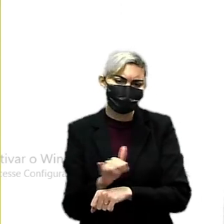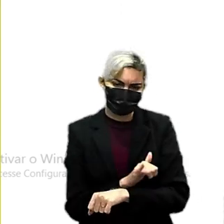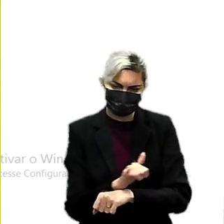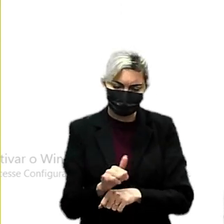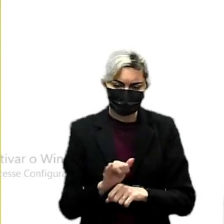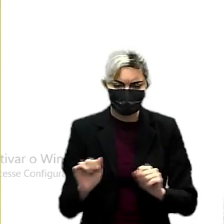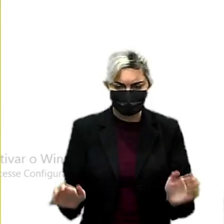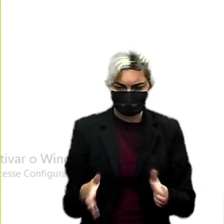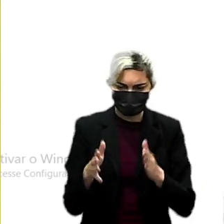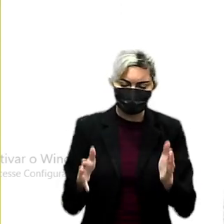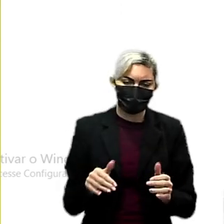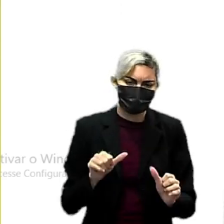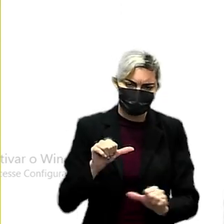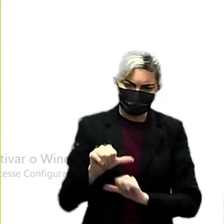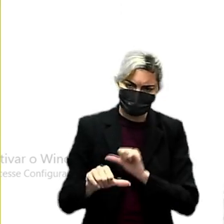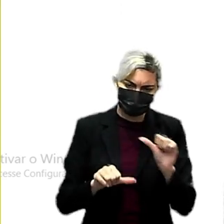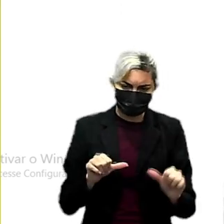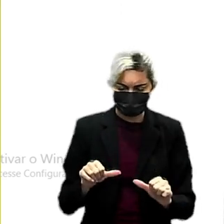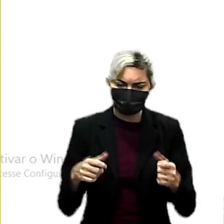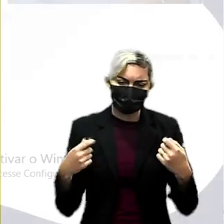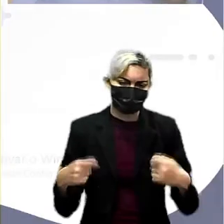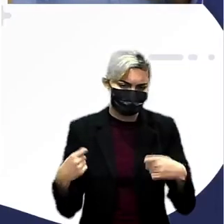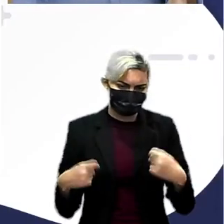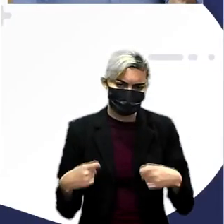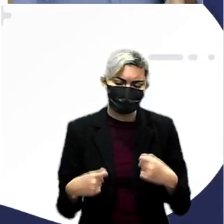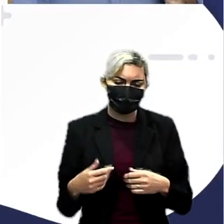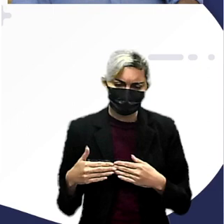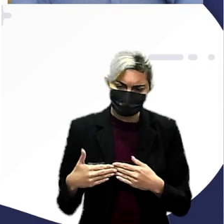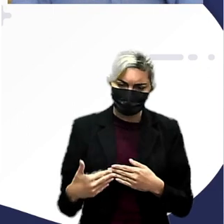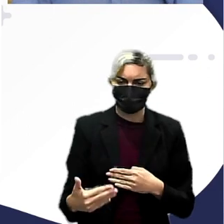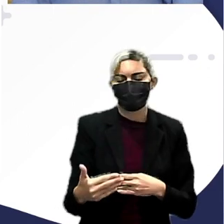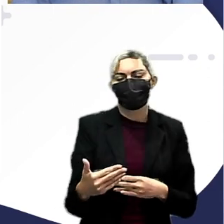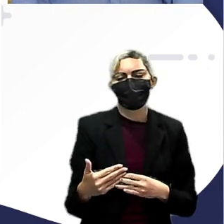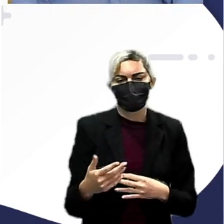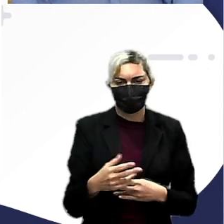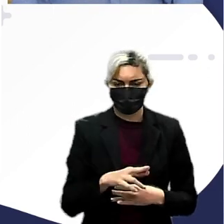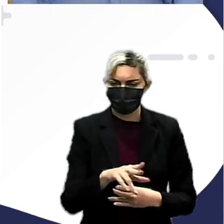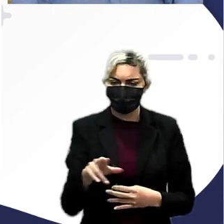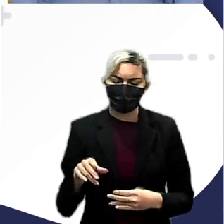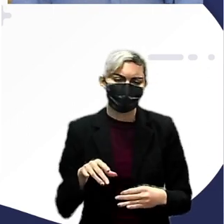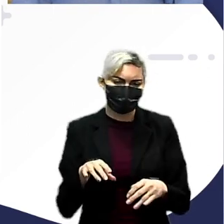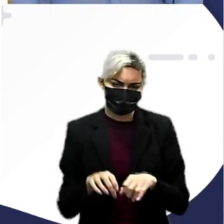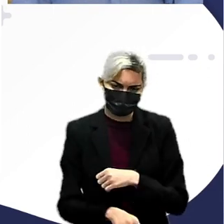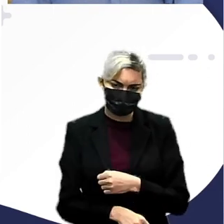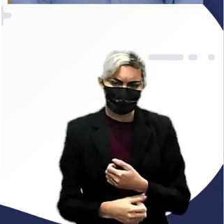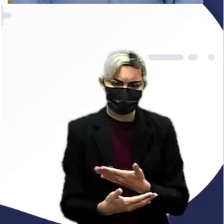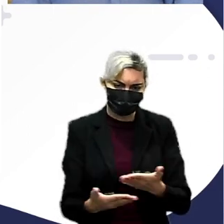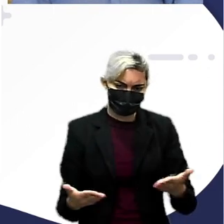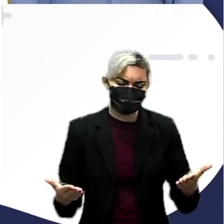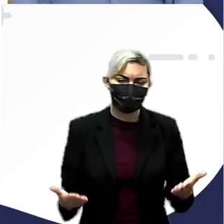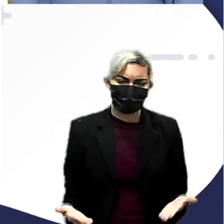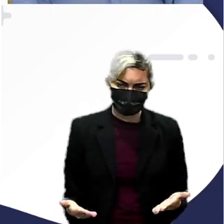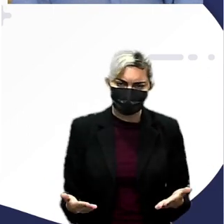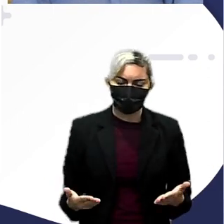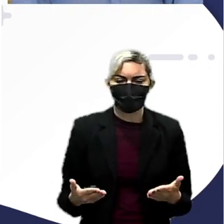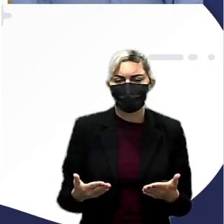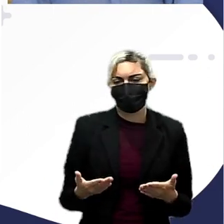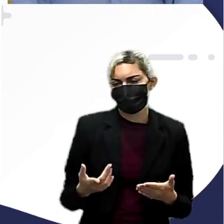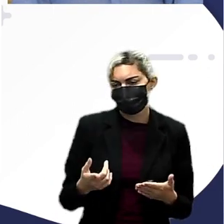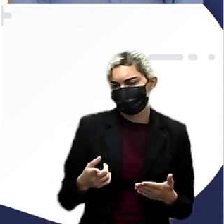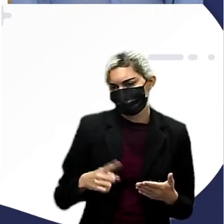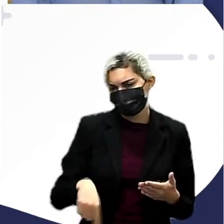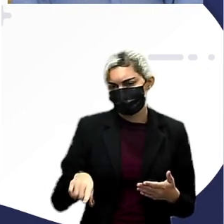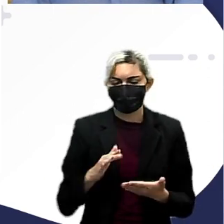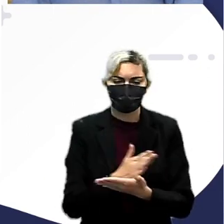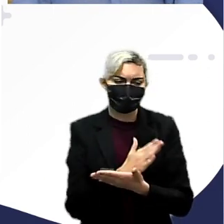para promover a mudança. Isso necessariamente passa por formação, isso necessariamente passa